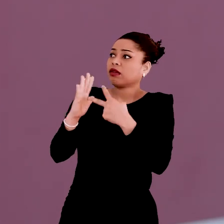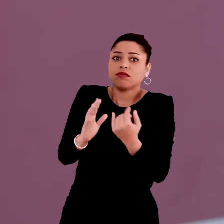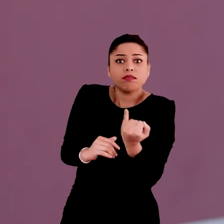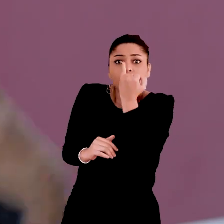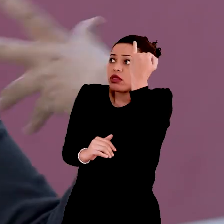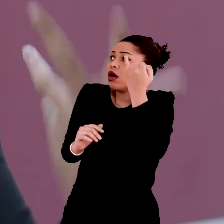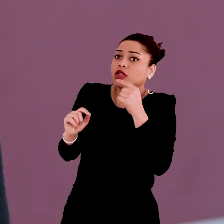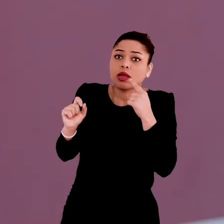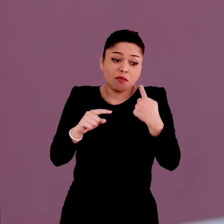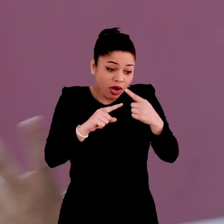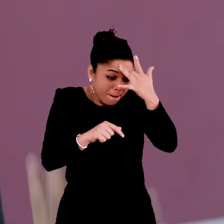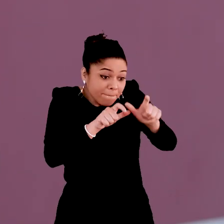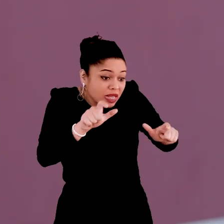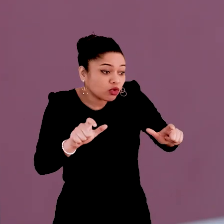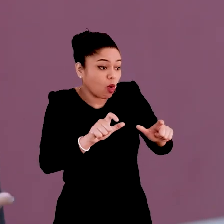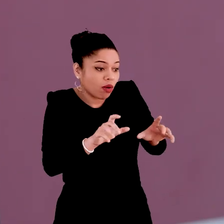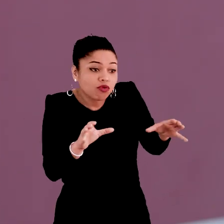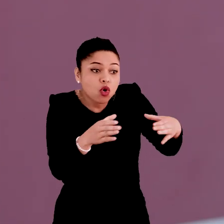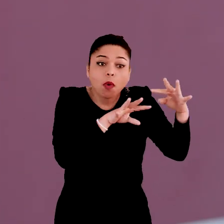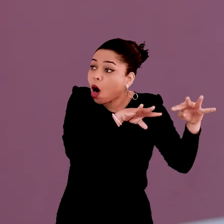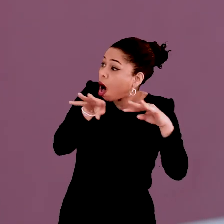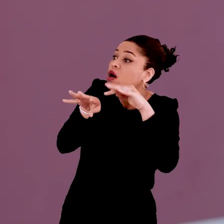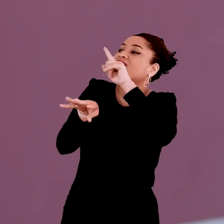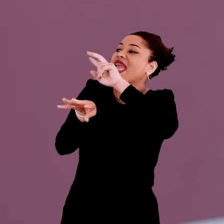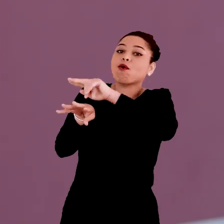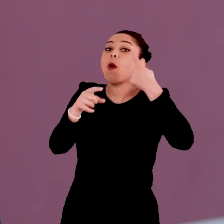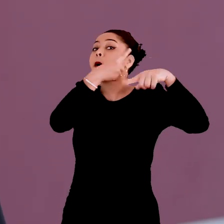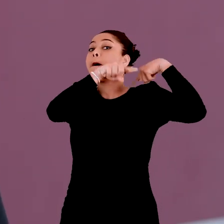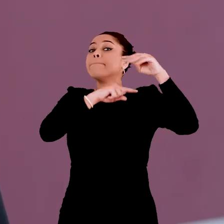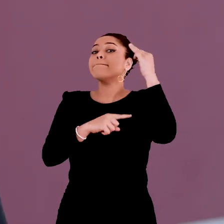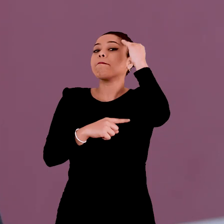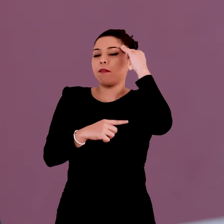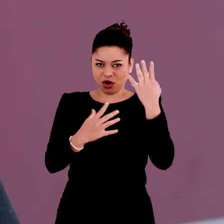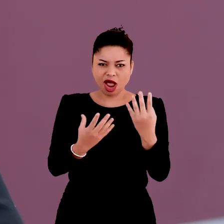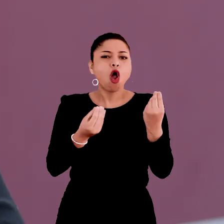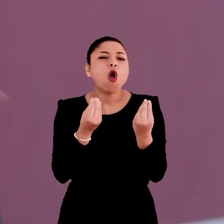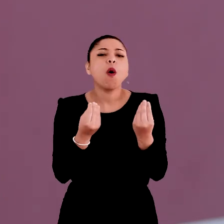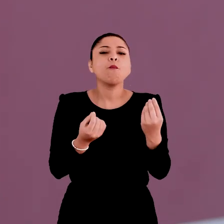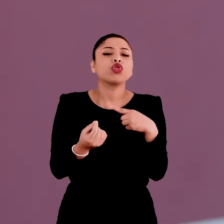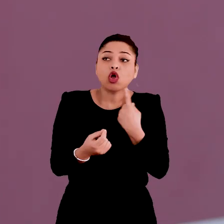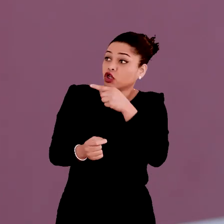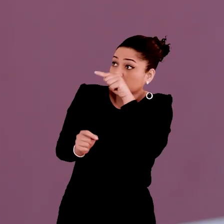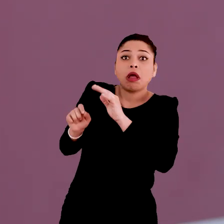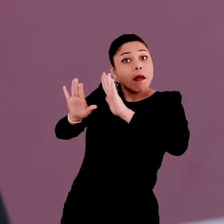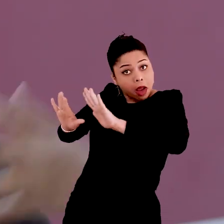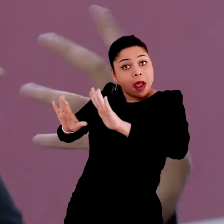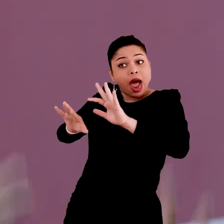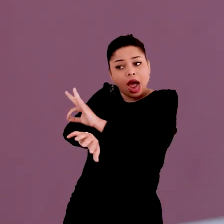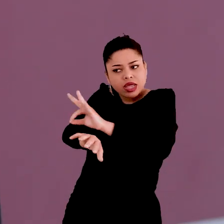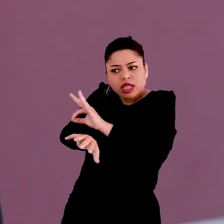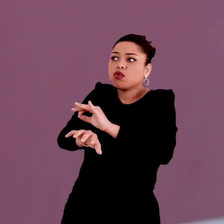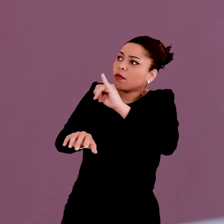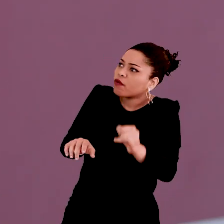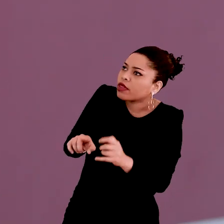a gente consegue recuperar, resgatar, de que forma a gente consegue olhar para a arquitetura, levando em consideração também todo o